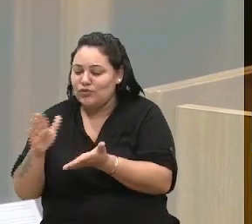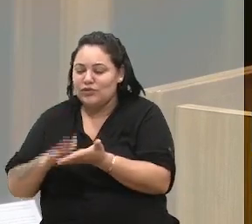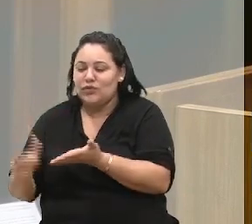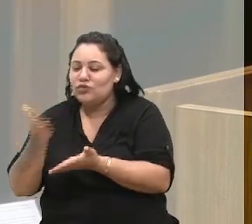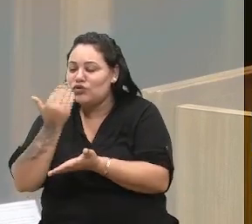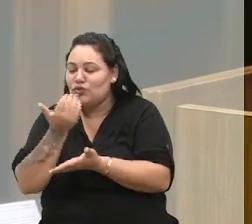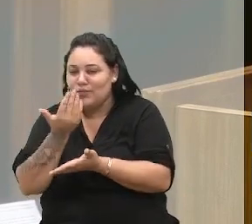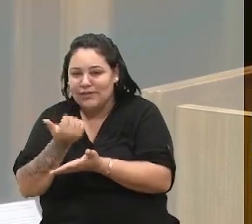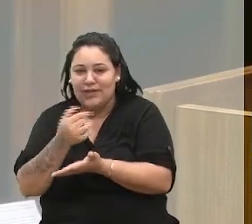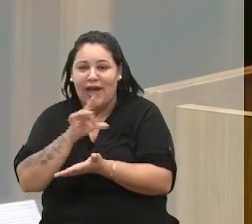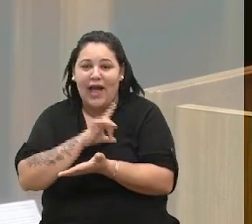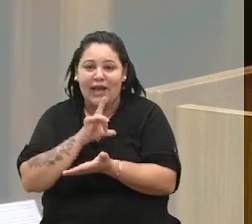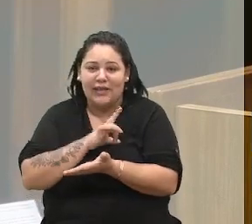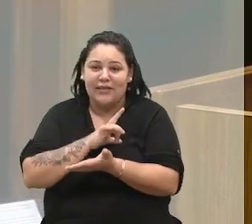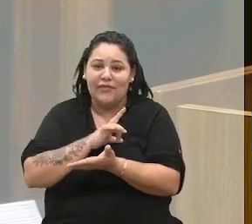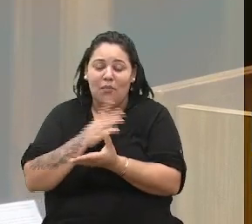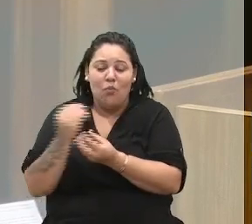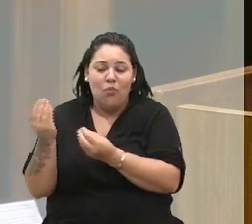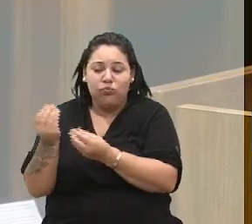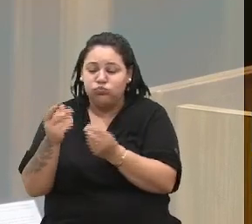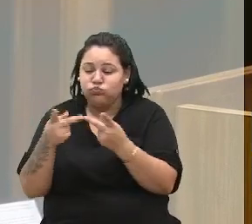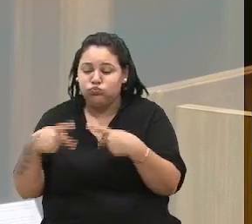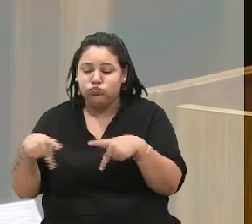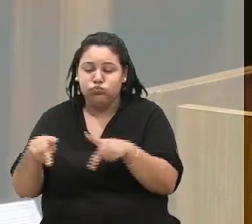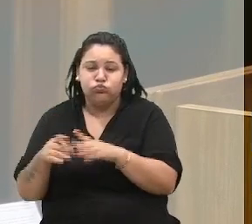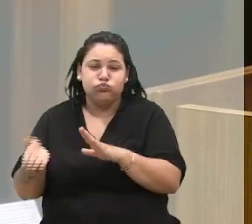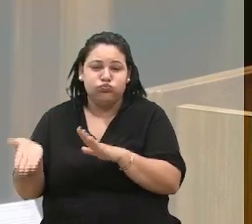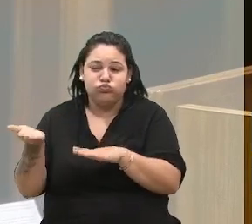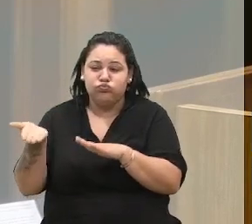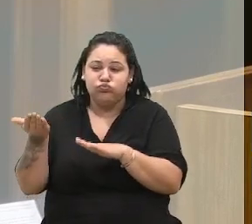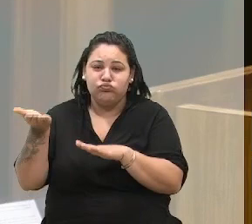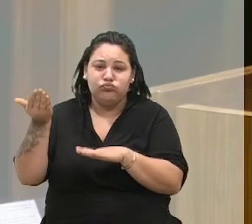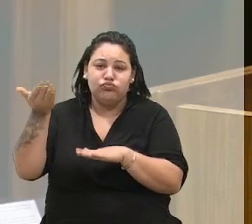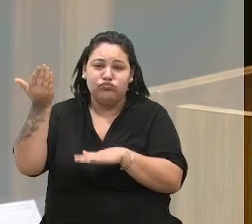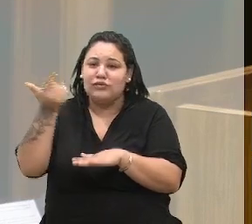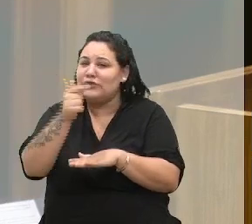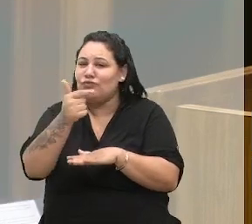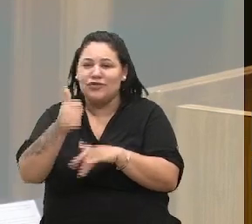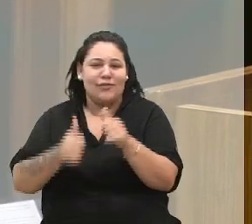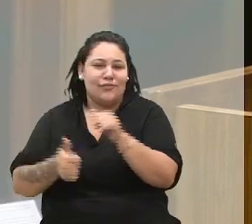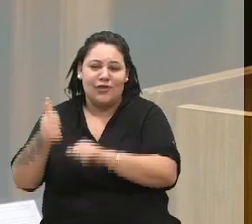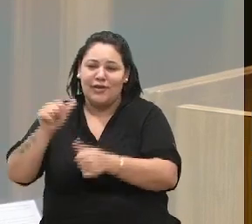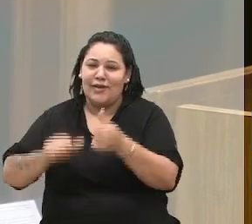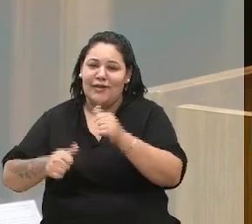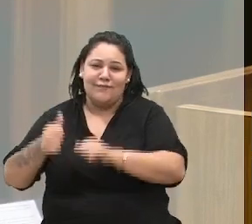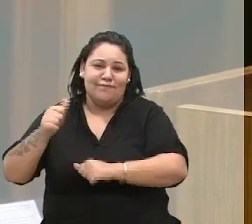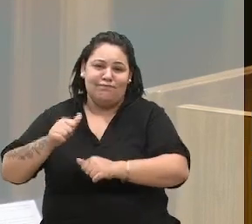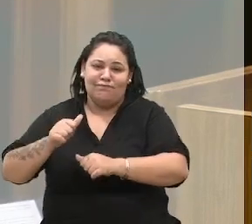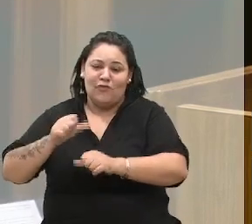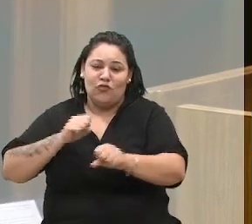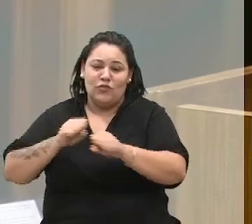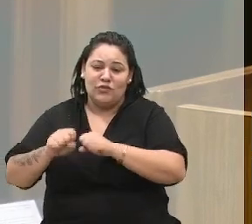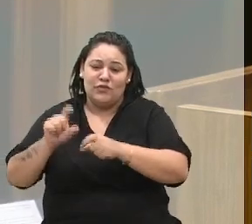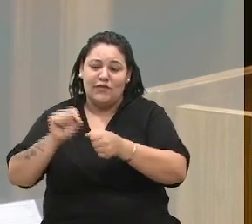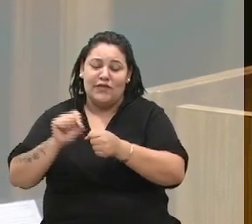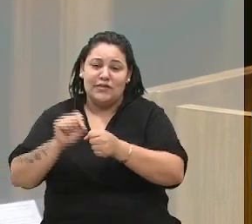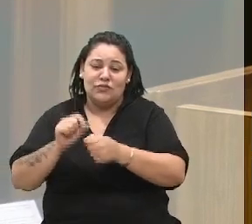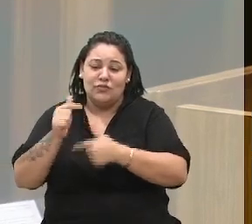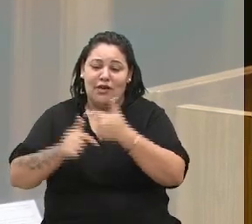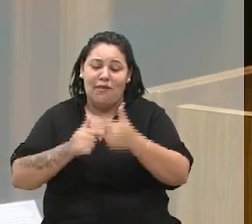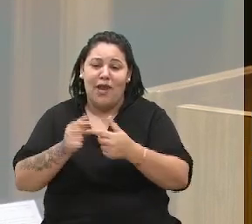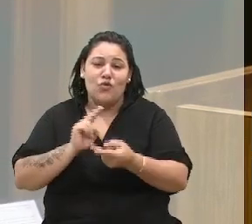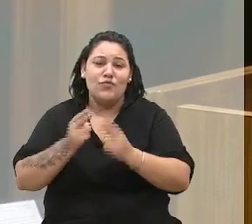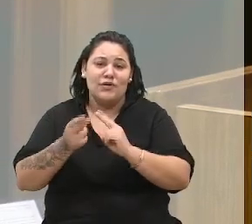um excedente populacional nas cidades sem qualificação para o trabalho urbano. O resultado